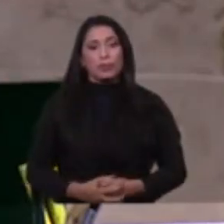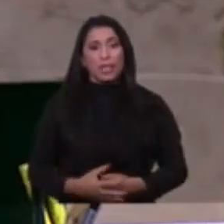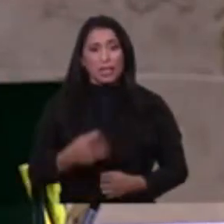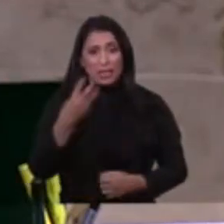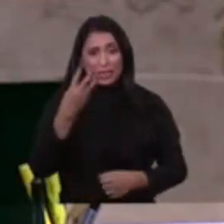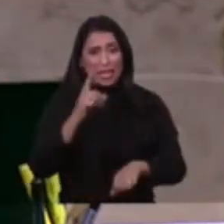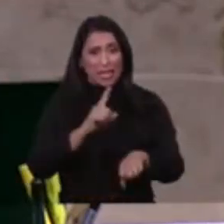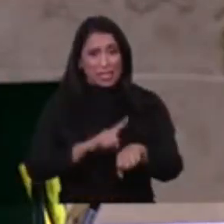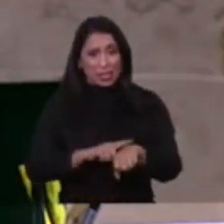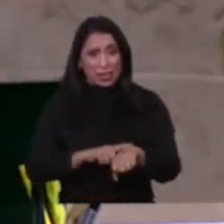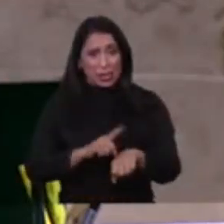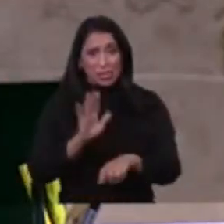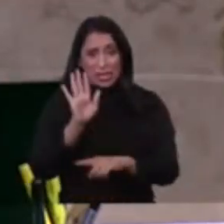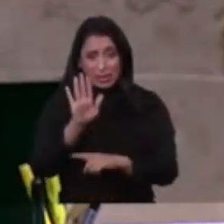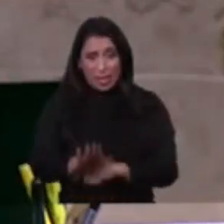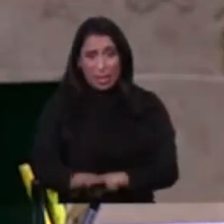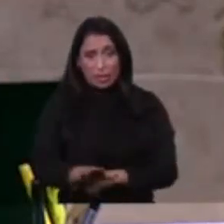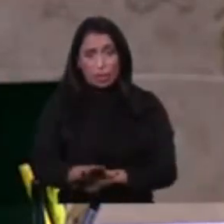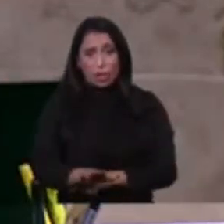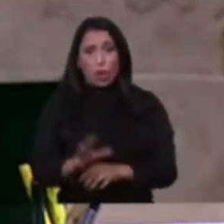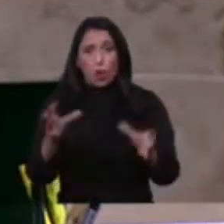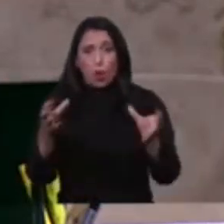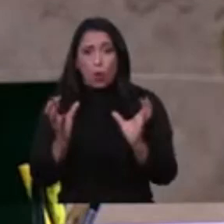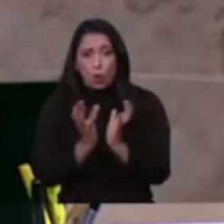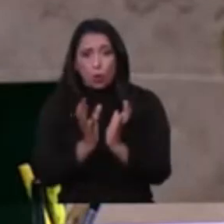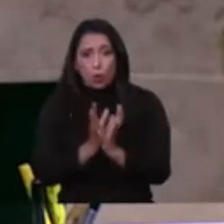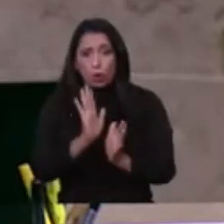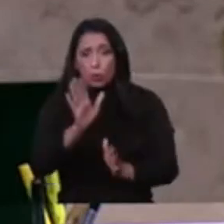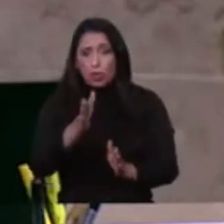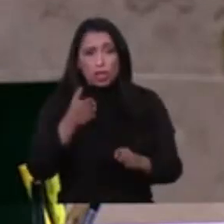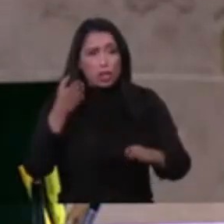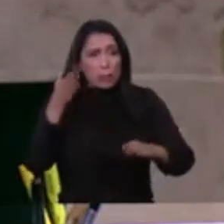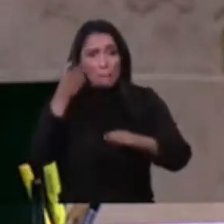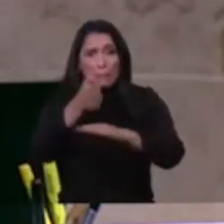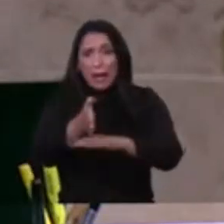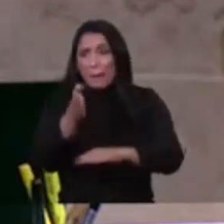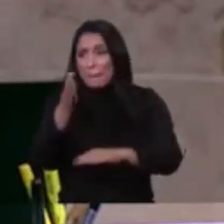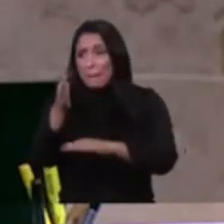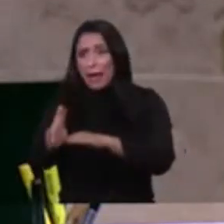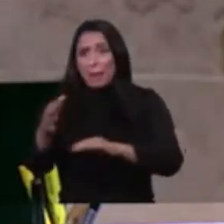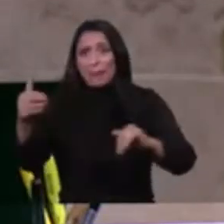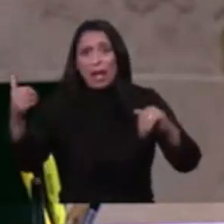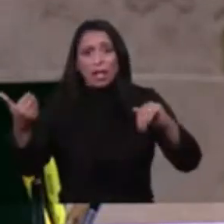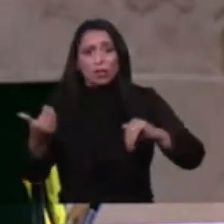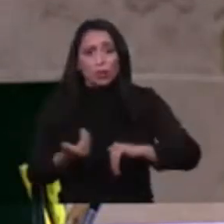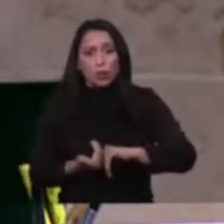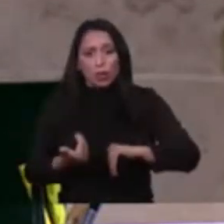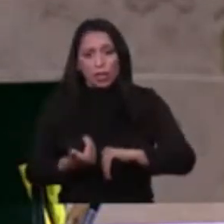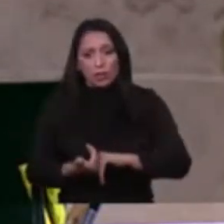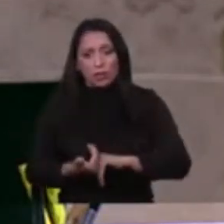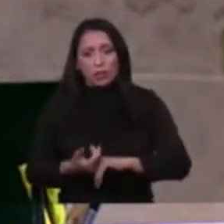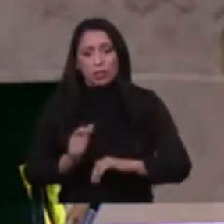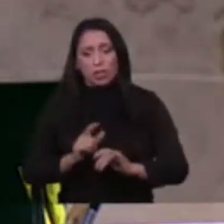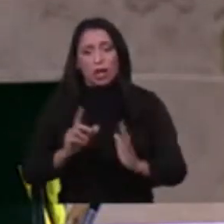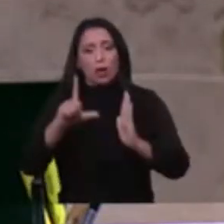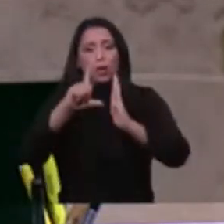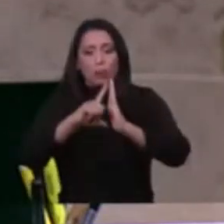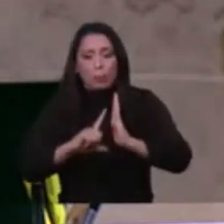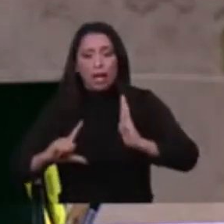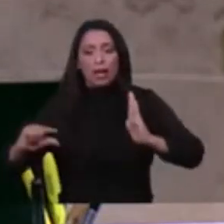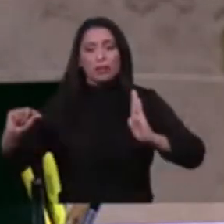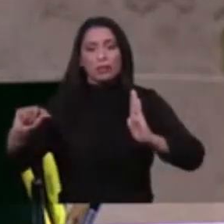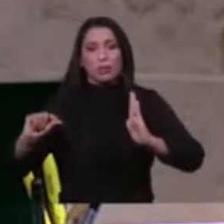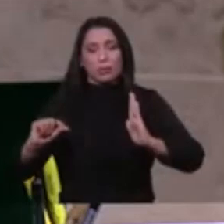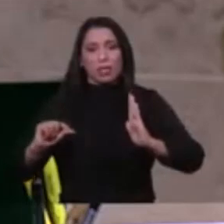horas, os manifestantes já haviam conquistado as dependências do Congresso Nacional, do Palácio do